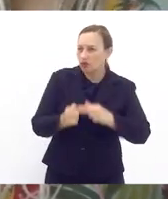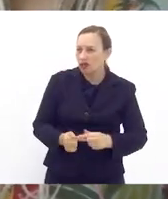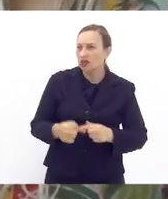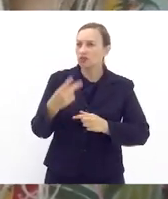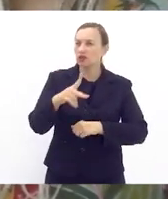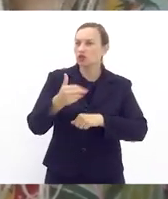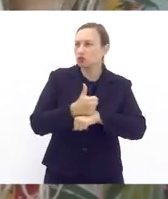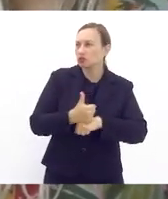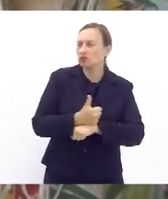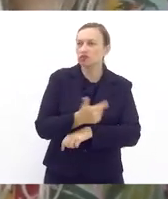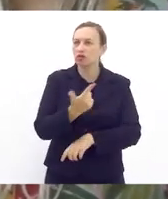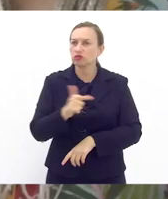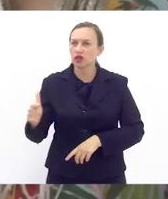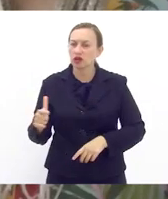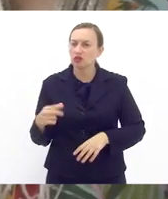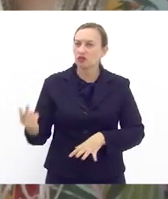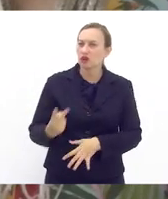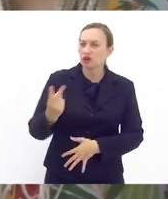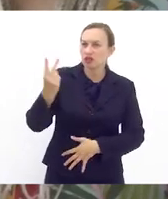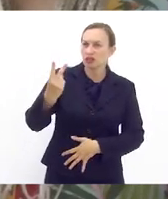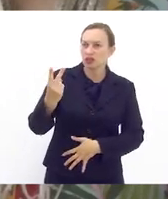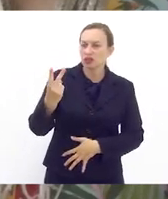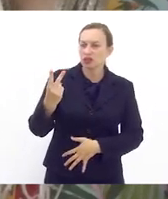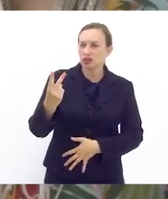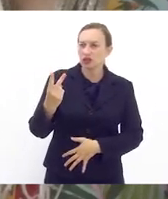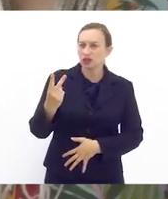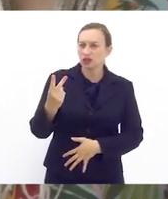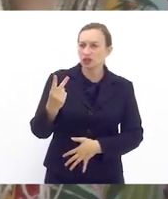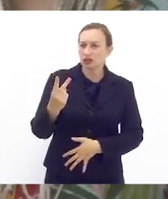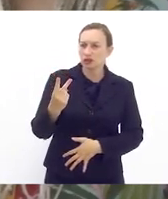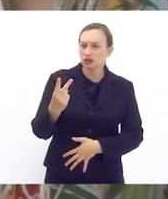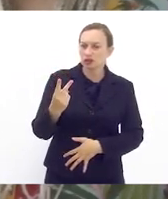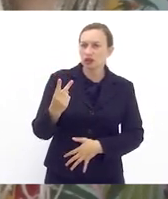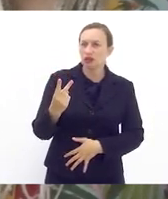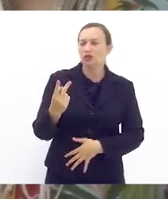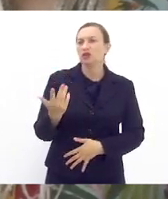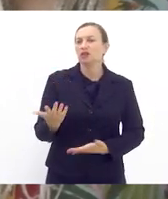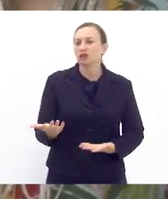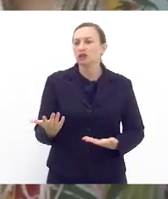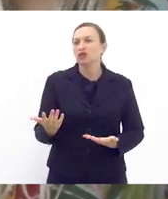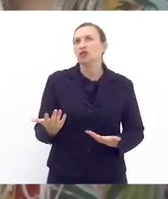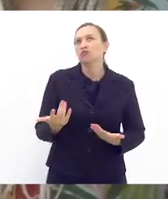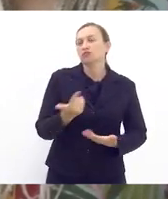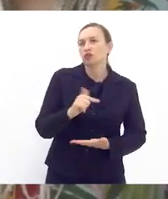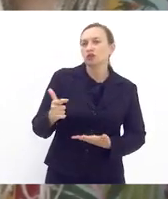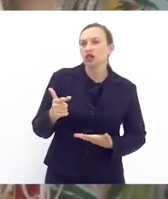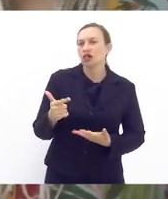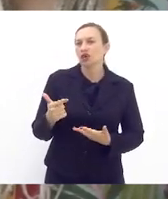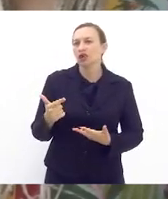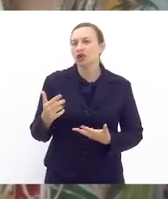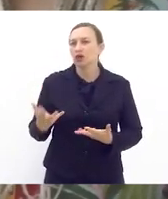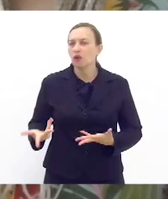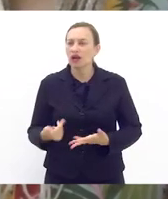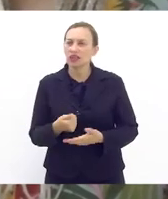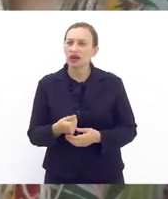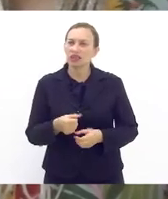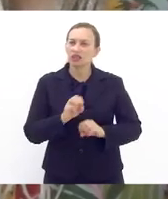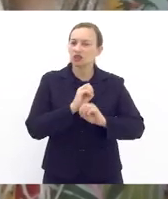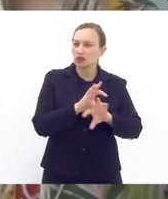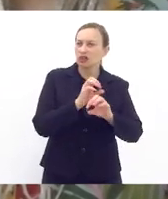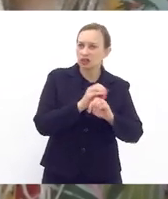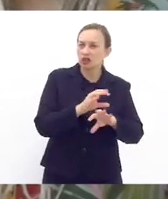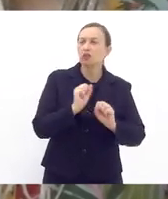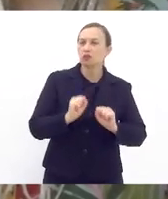não existe valorização dos sino se não há valorização dos profissionais não existe condições educacionais que